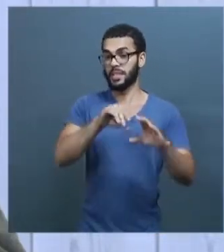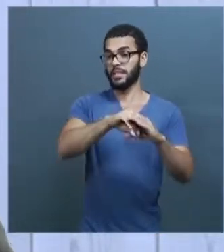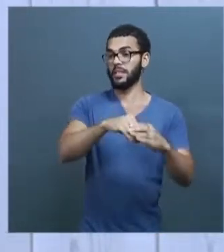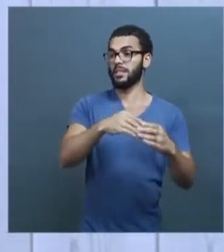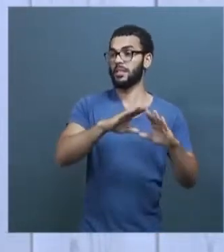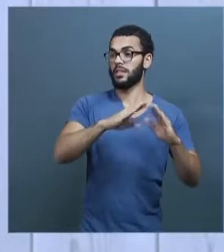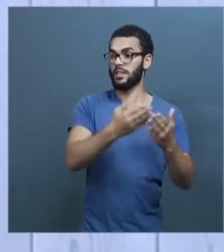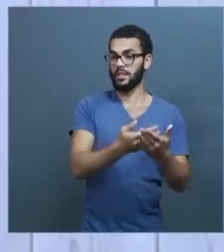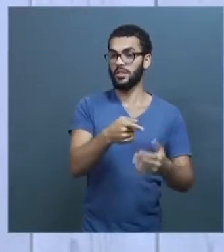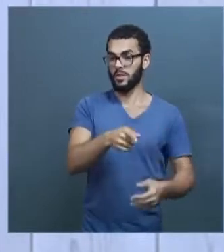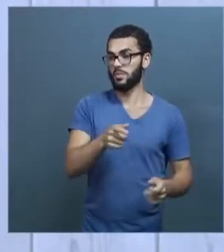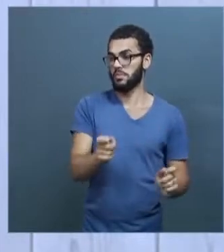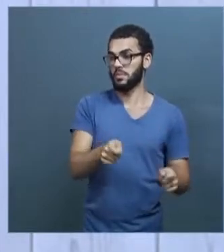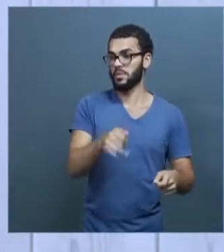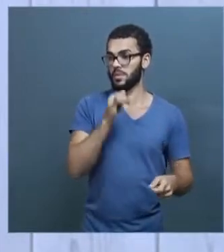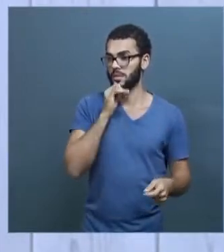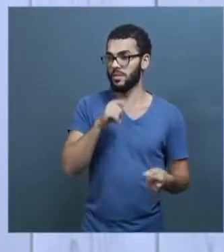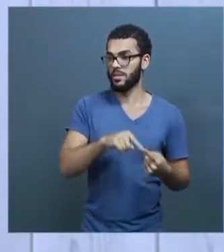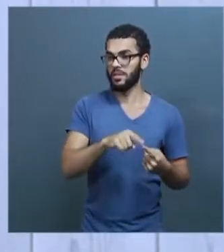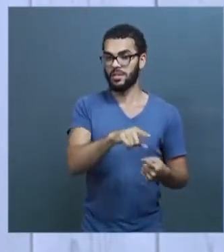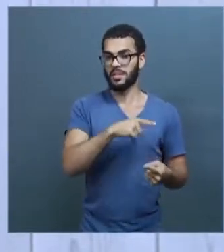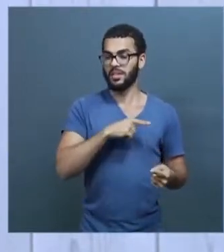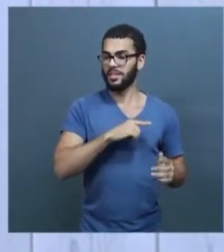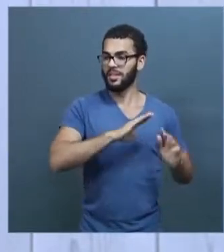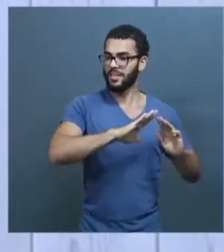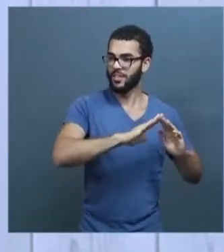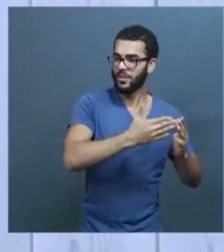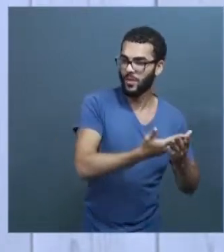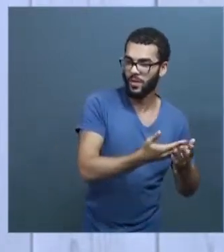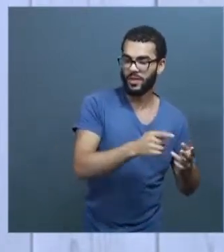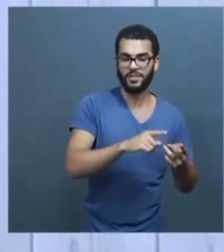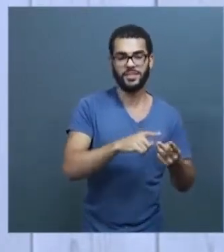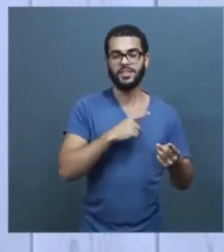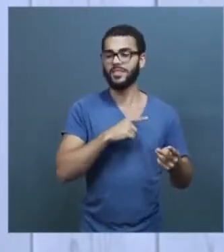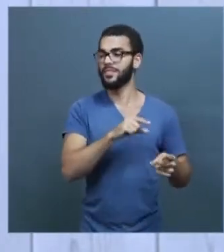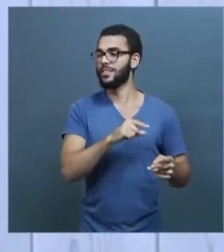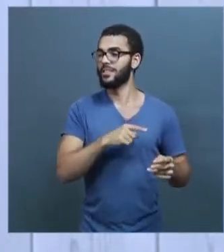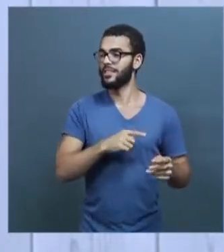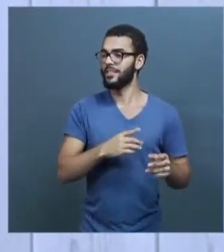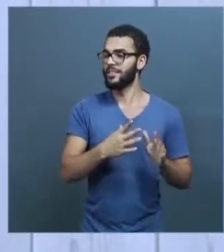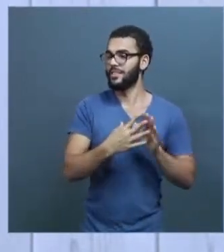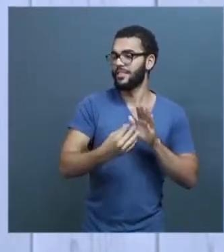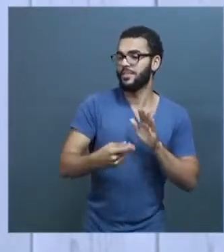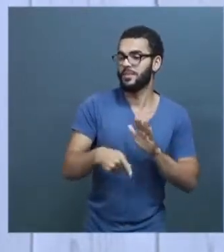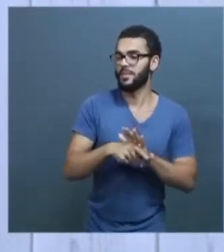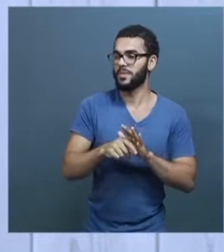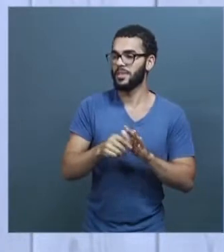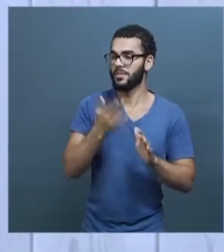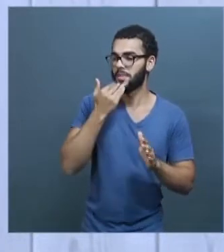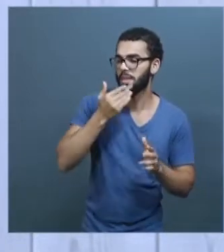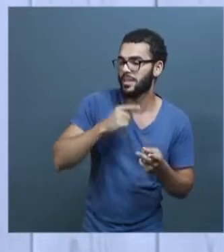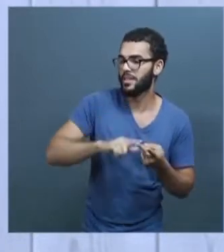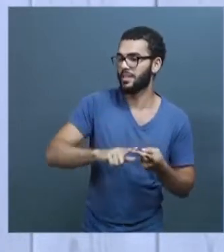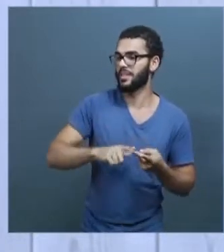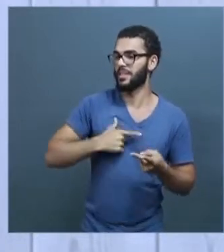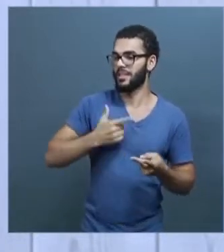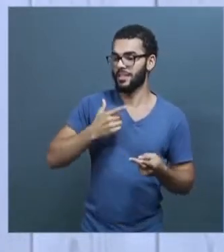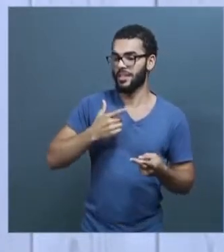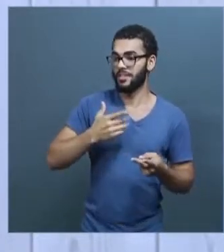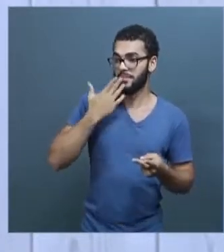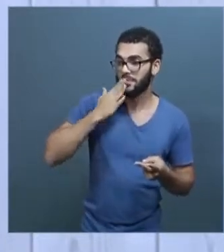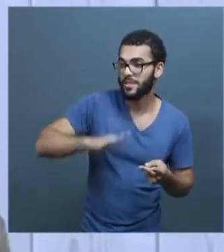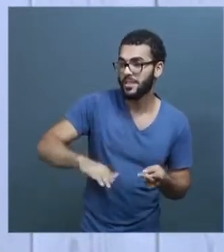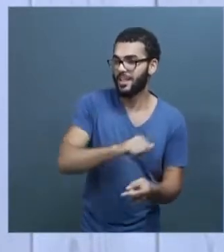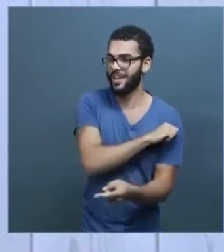consegue abranger tudo, ela consegue abranger o aluno, a família do aluno, ela consegue abranger merendeira, consegue abranger